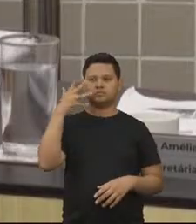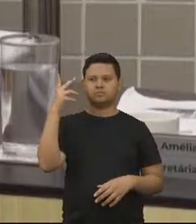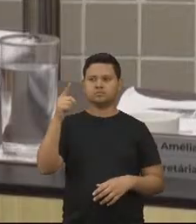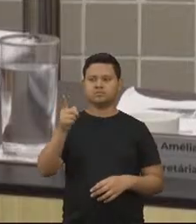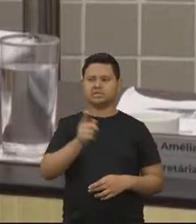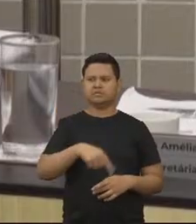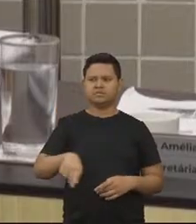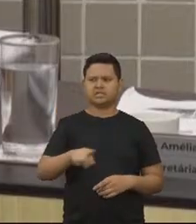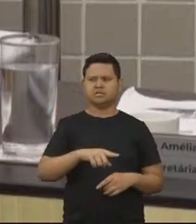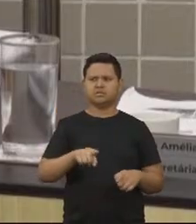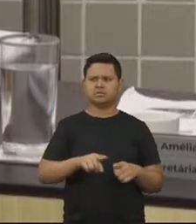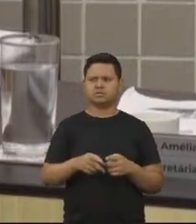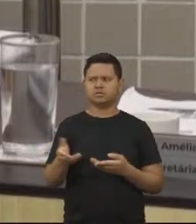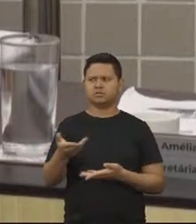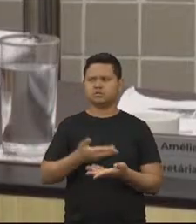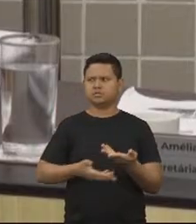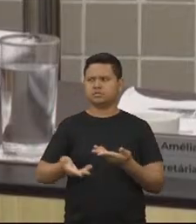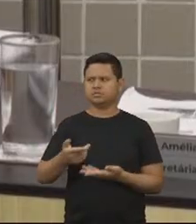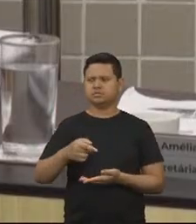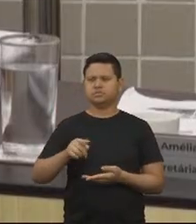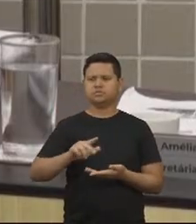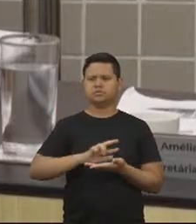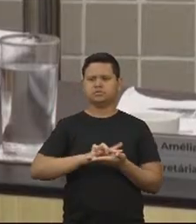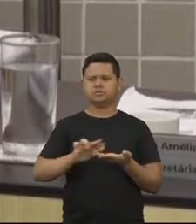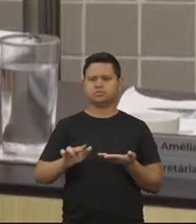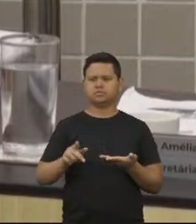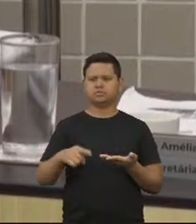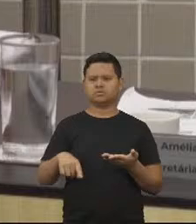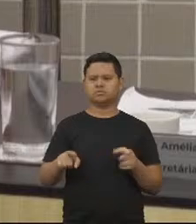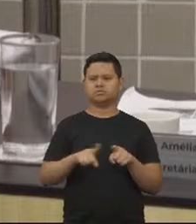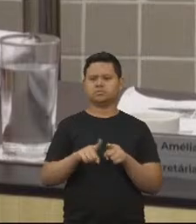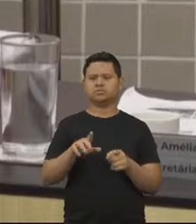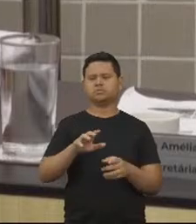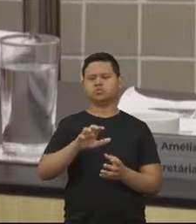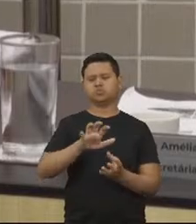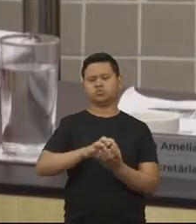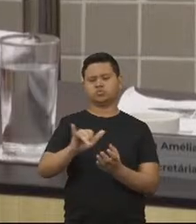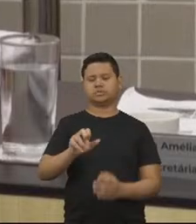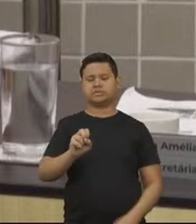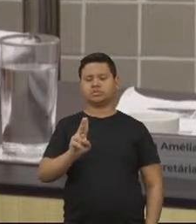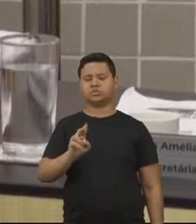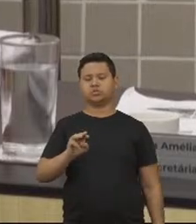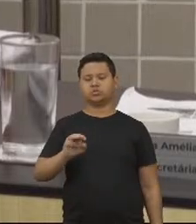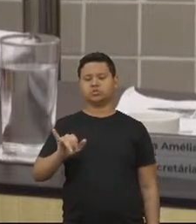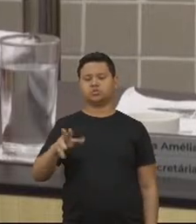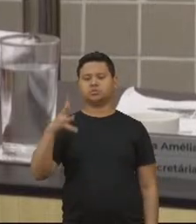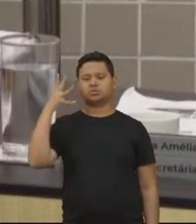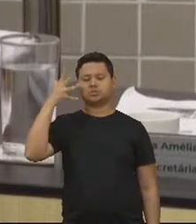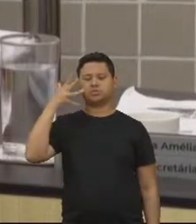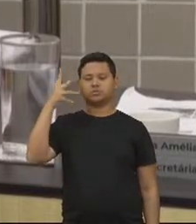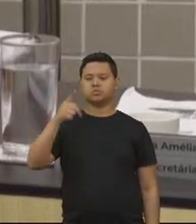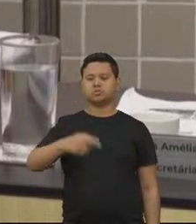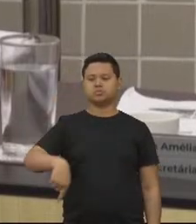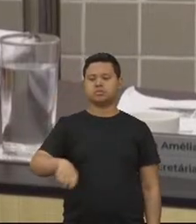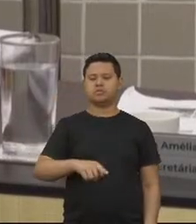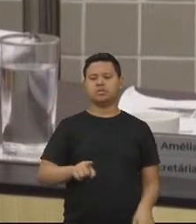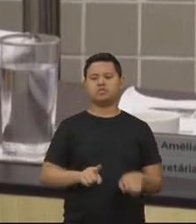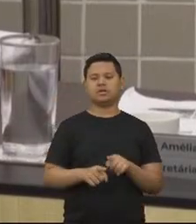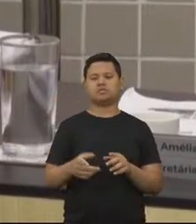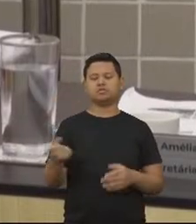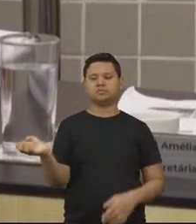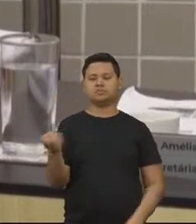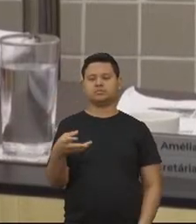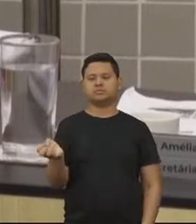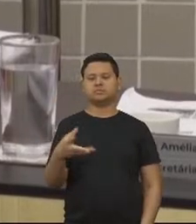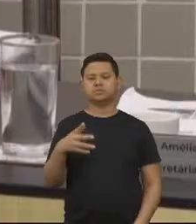painéis temáticos, oficinas e rodas de negócios. O Jacareí Summit 2025 proporcionou um ambiente propício à inovação,